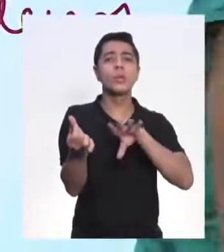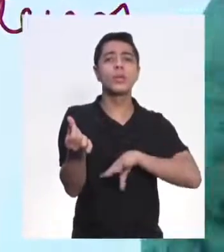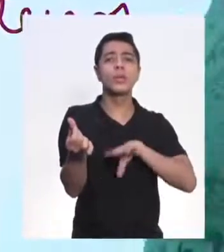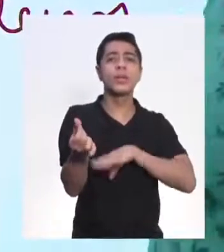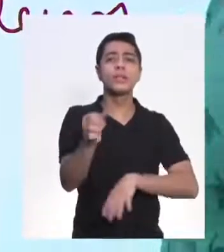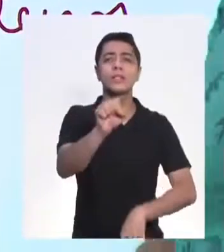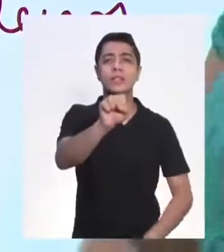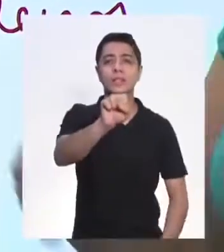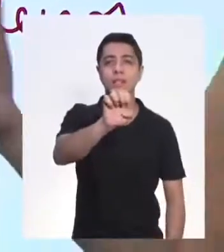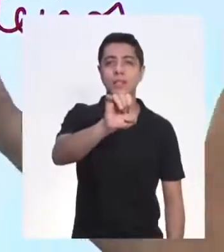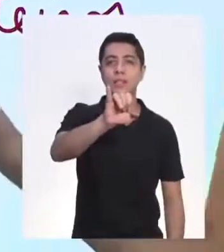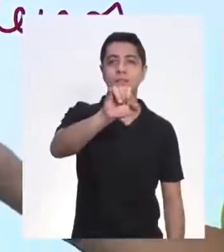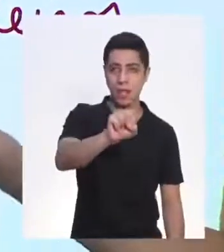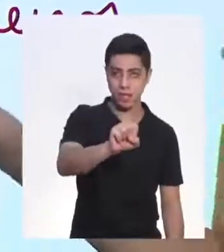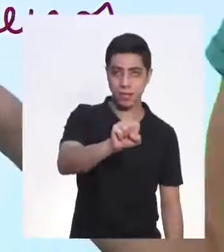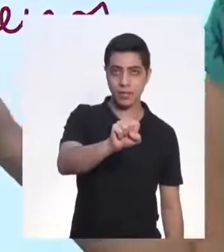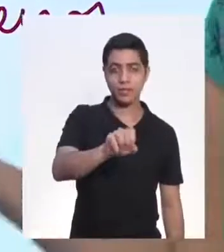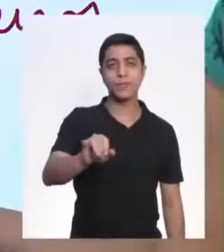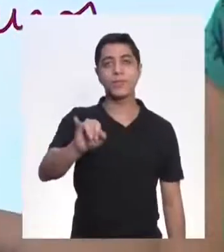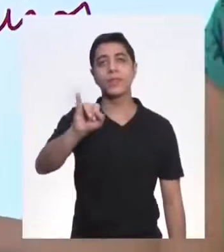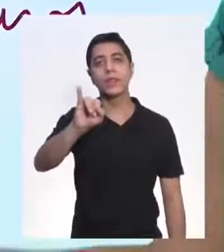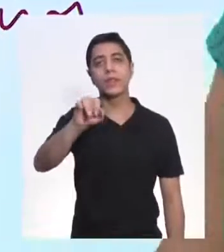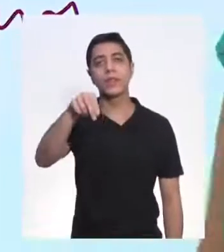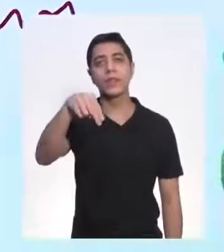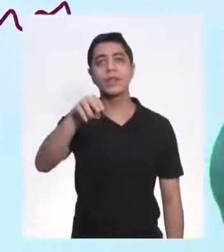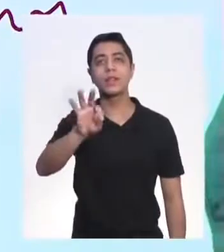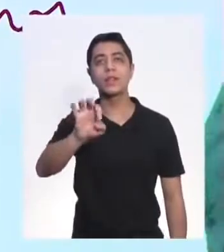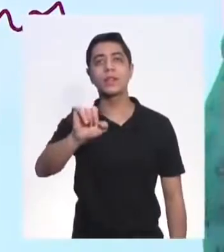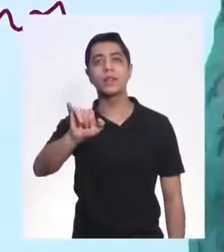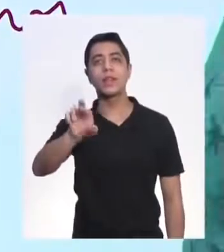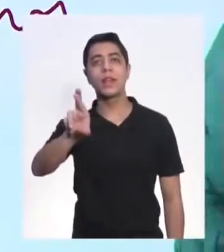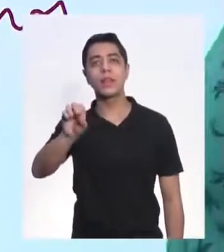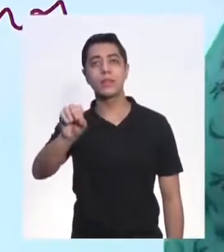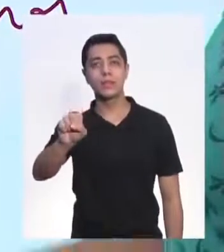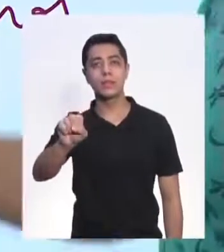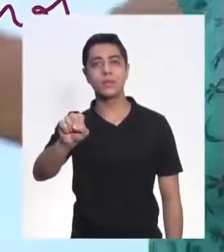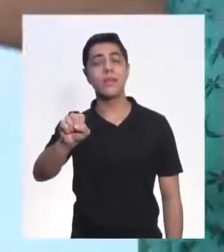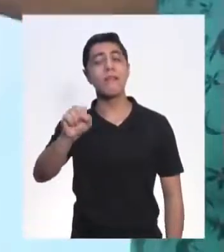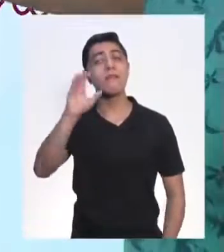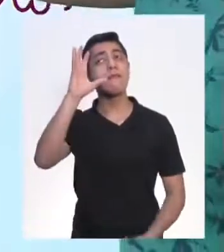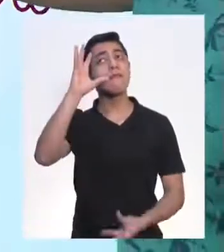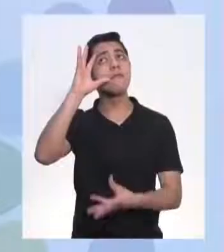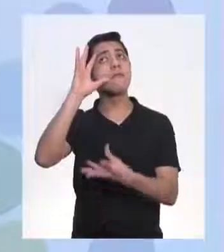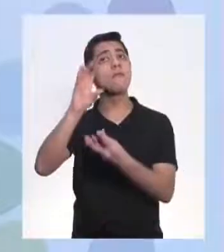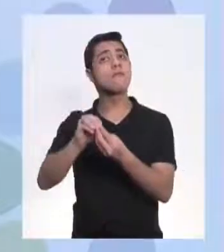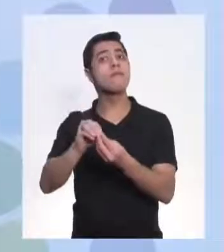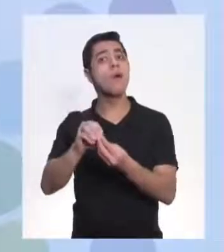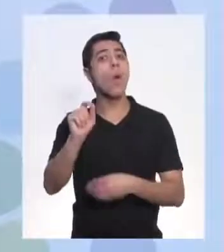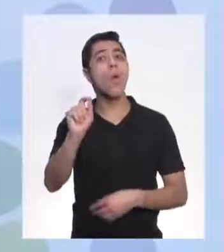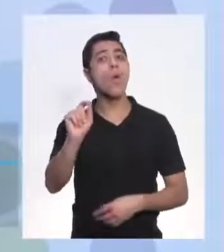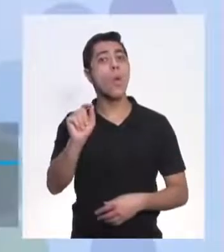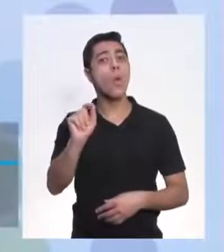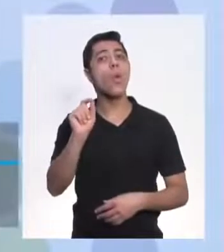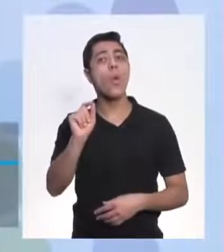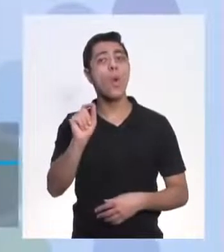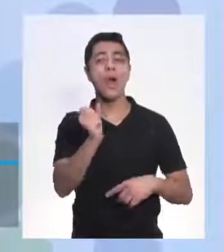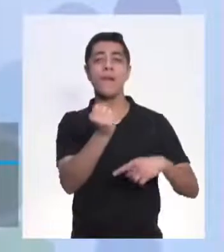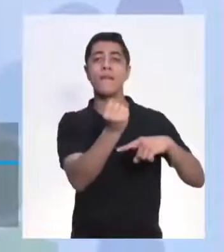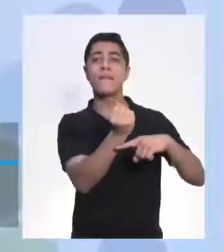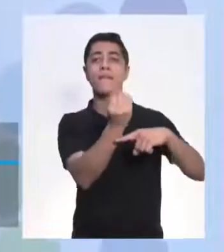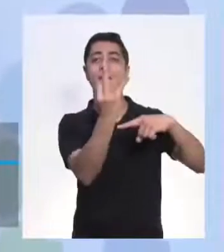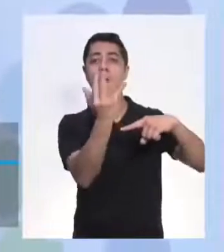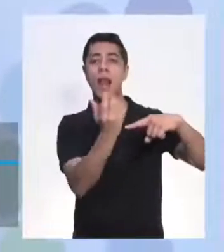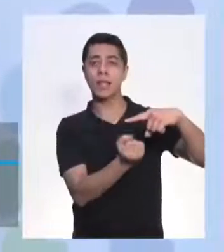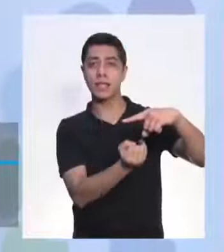Então, nós chegamos a uma conclusão. Qual? Que nós podemos ter frações, que são